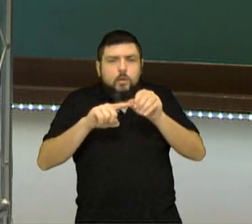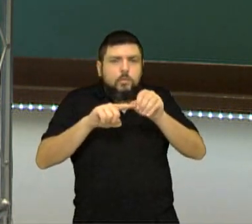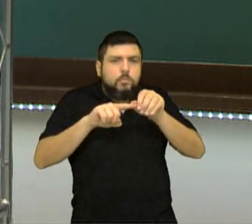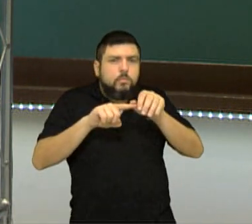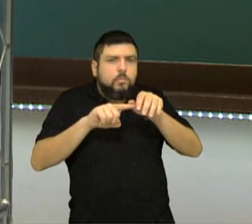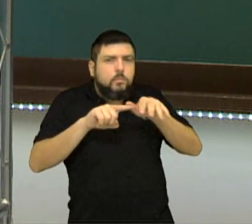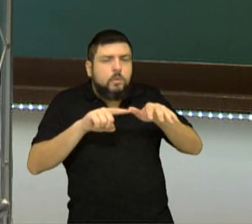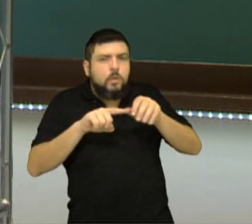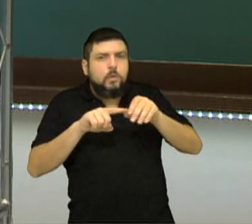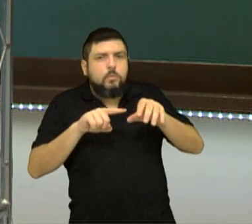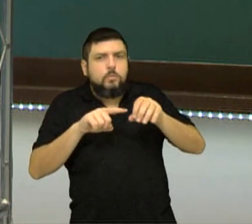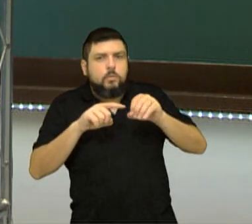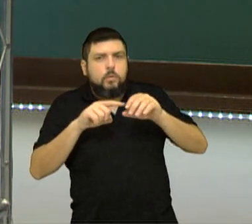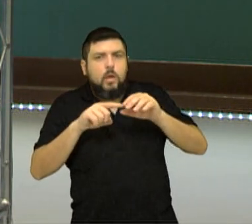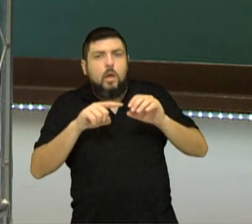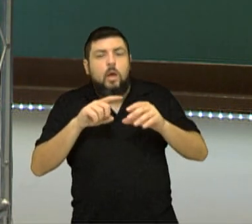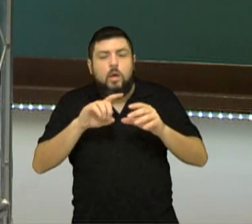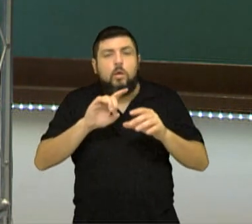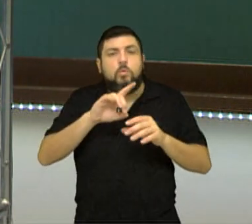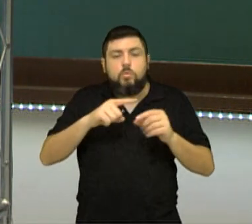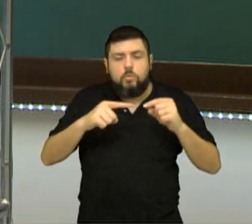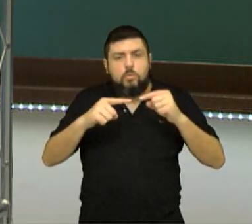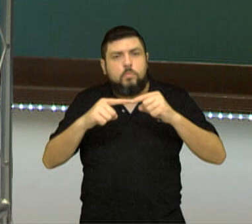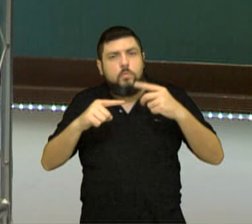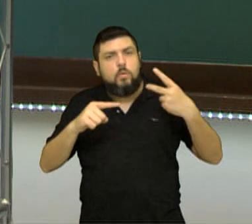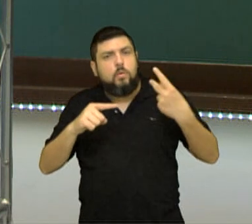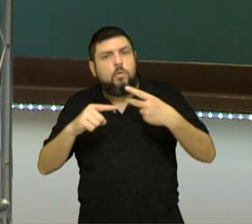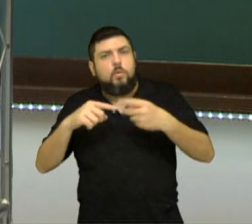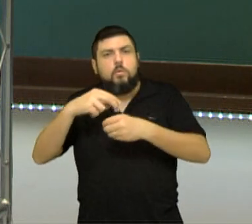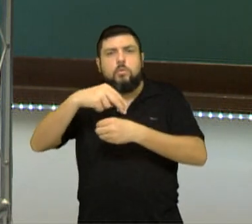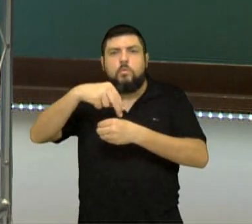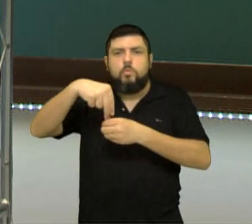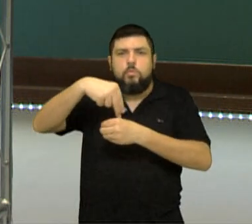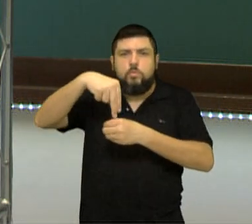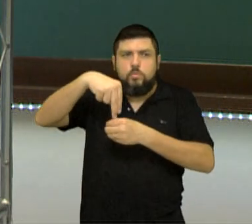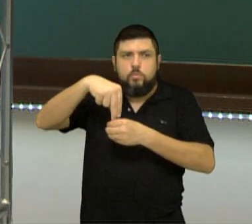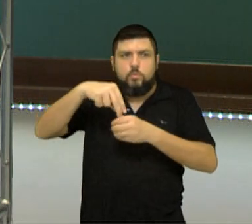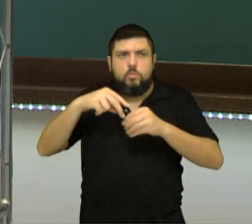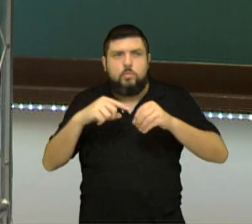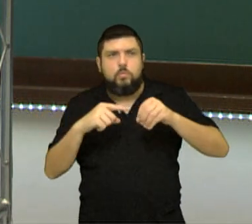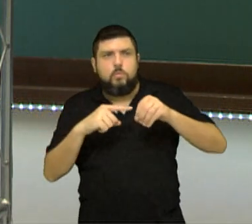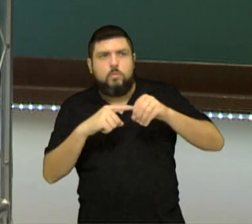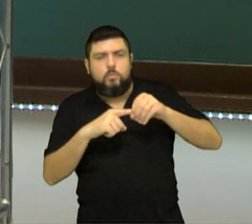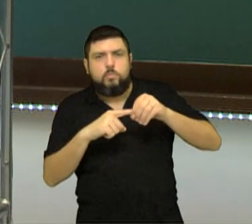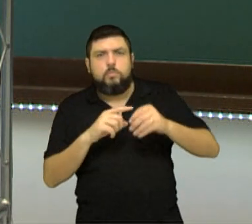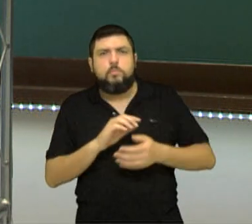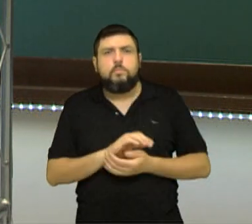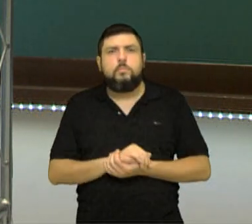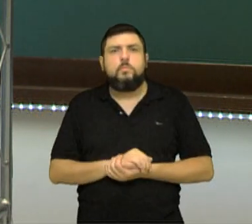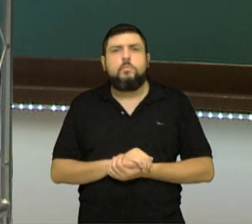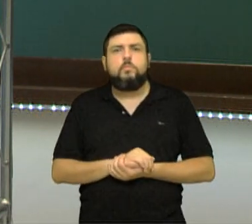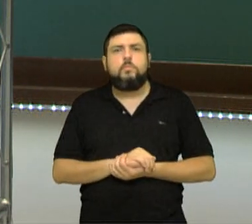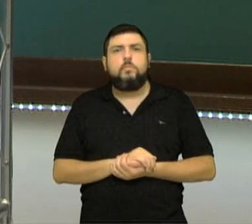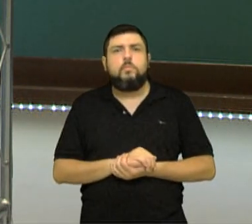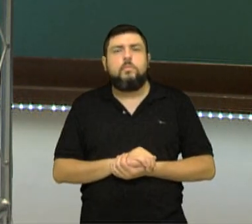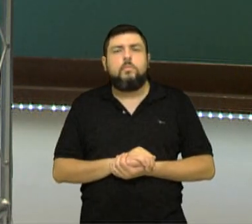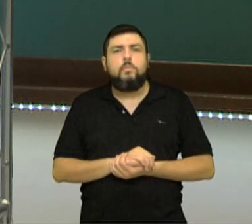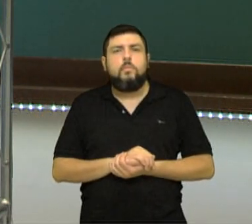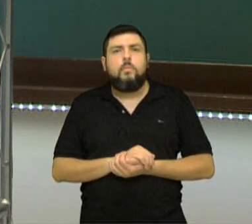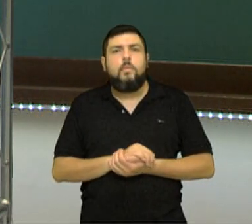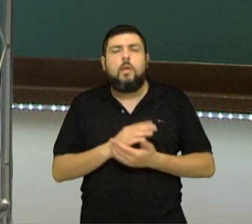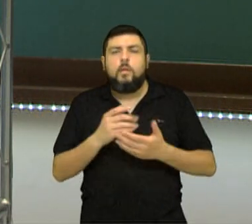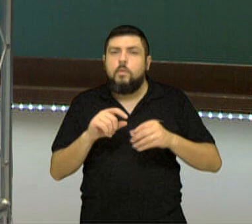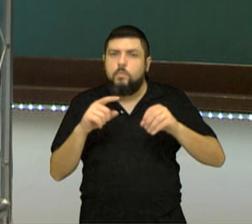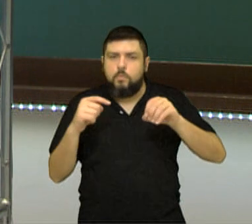feminina seria apenas o núcleo desse espermatozoide. Toda essa estrutura aqui é perdida depois, tá? Assim, ele completa uma